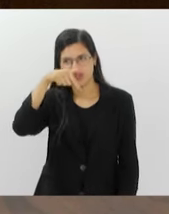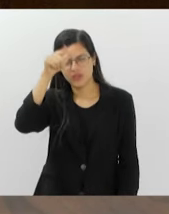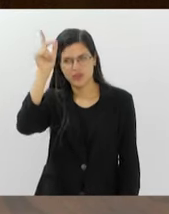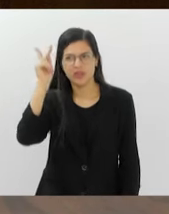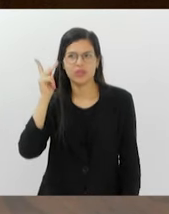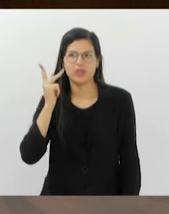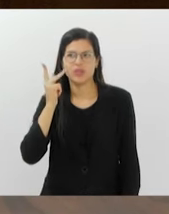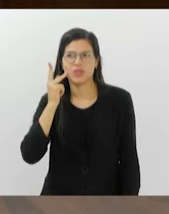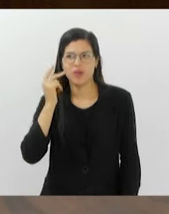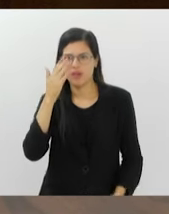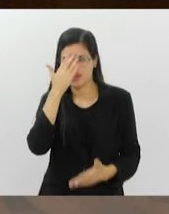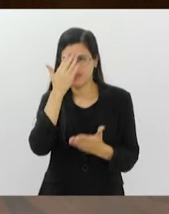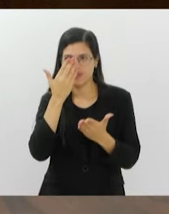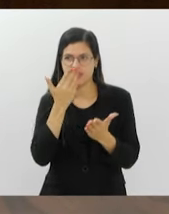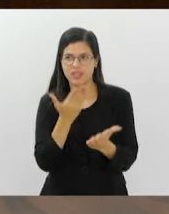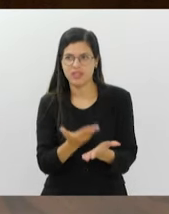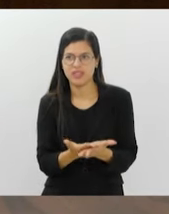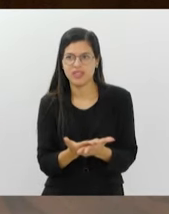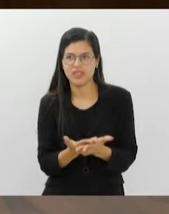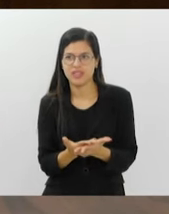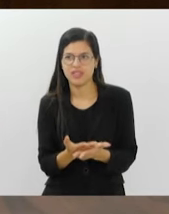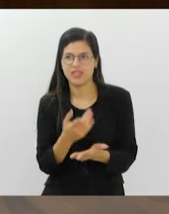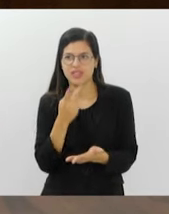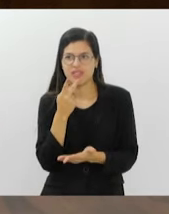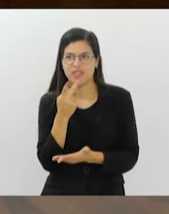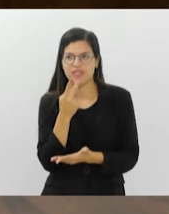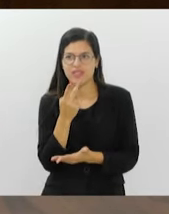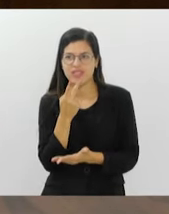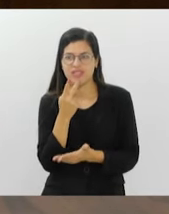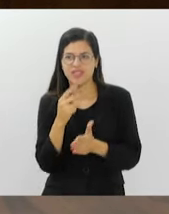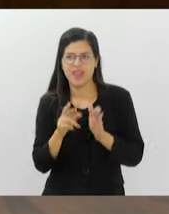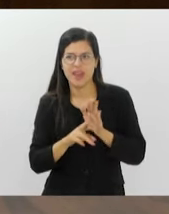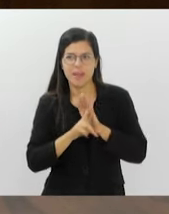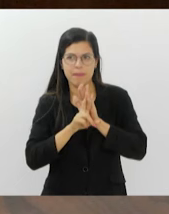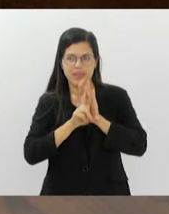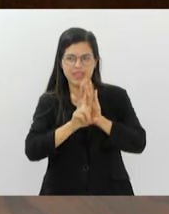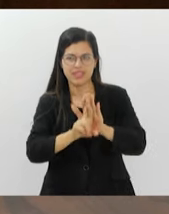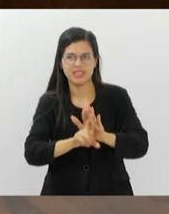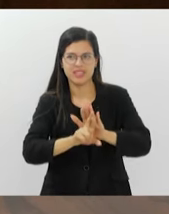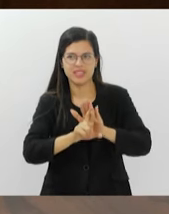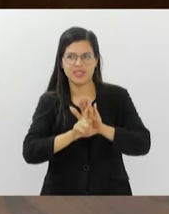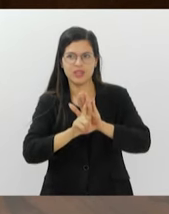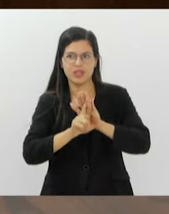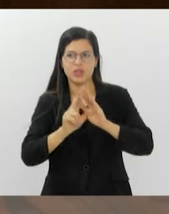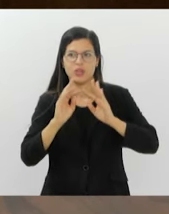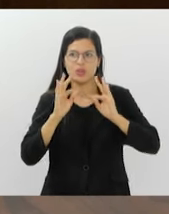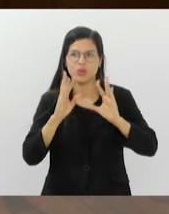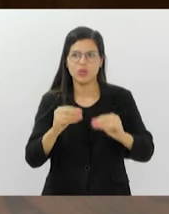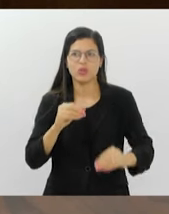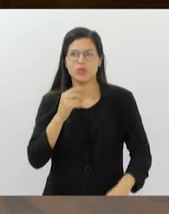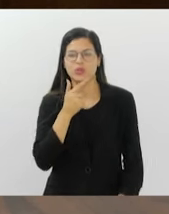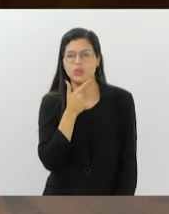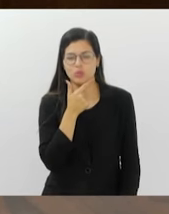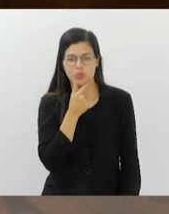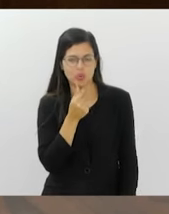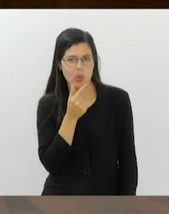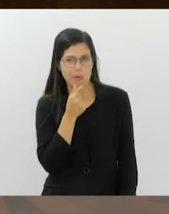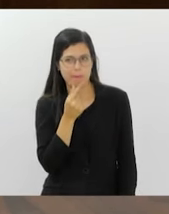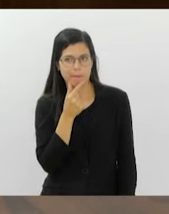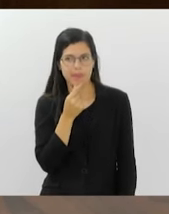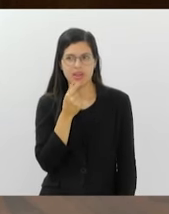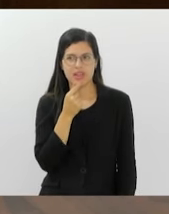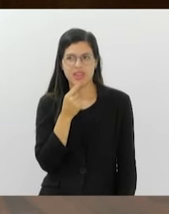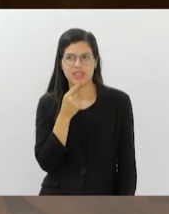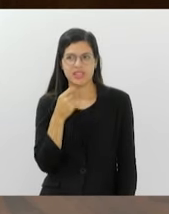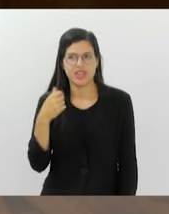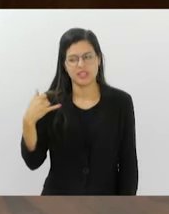e acredito que ele esteja falando em nome de todos né todos os homens independente